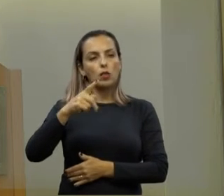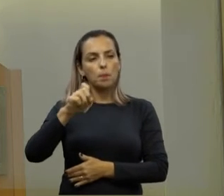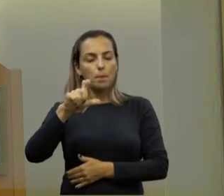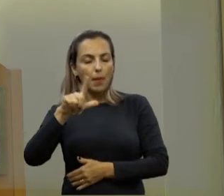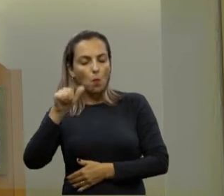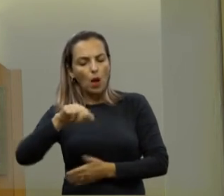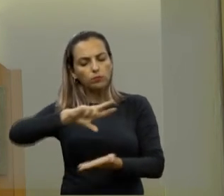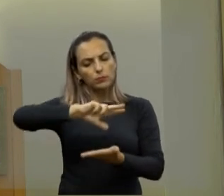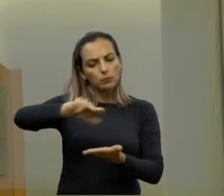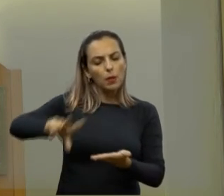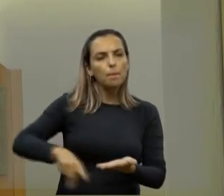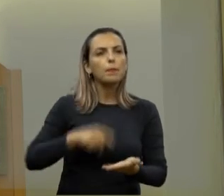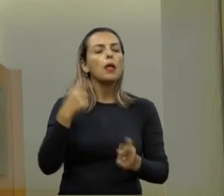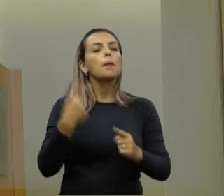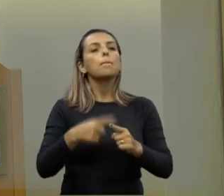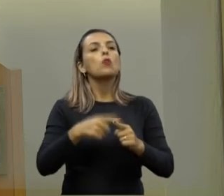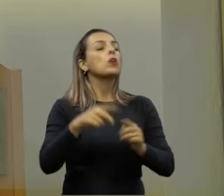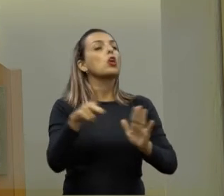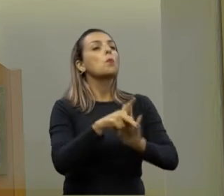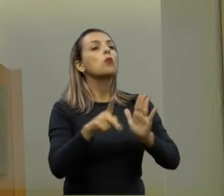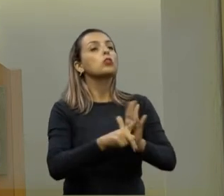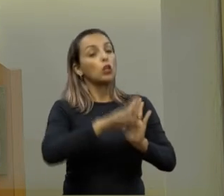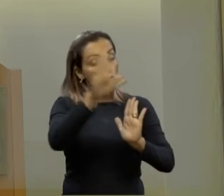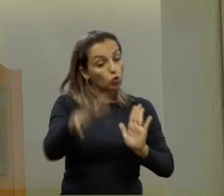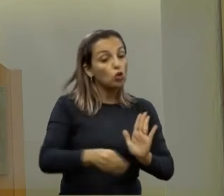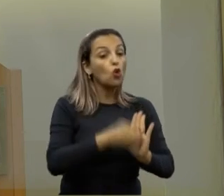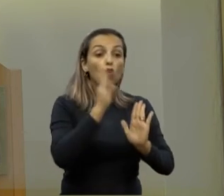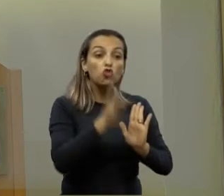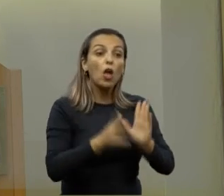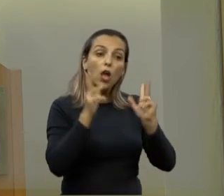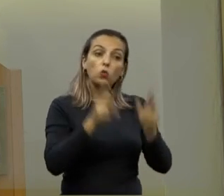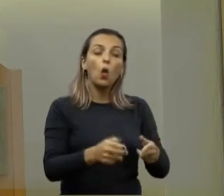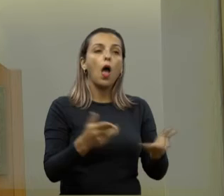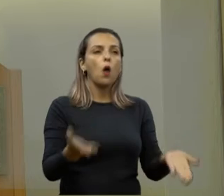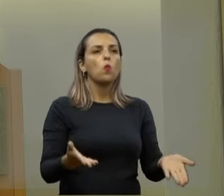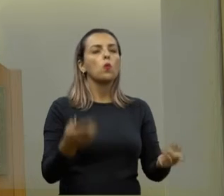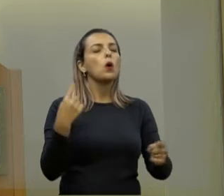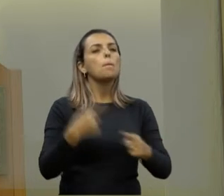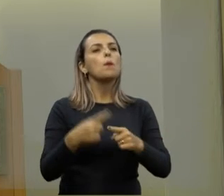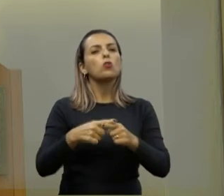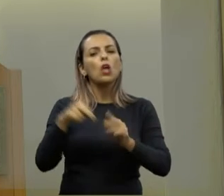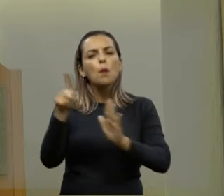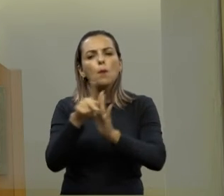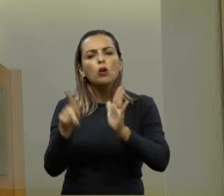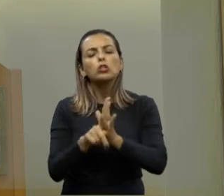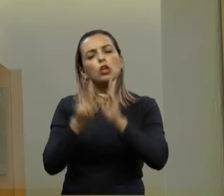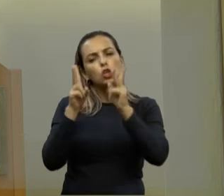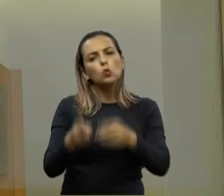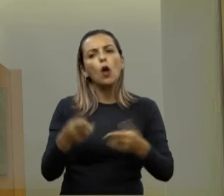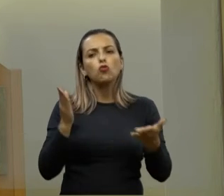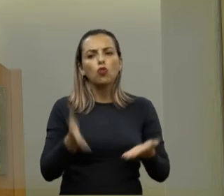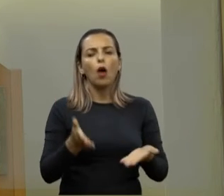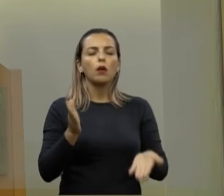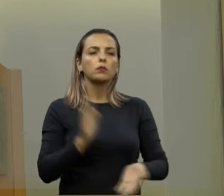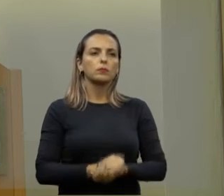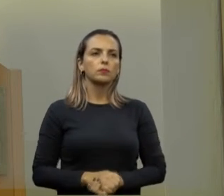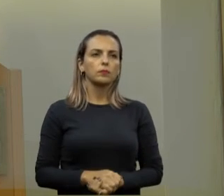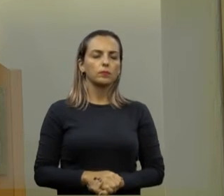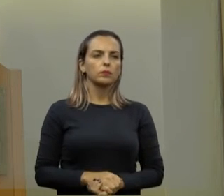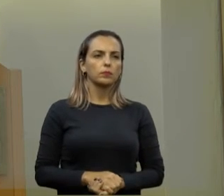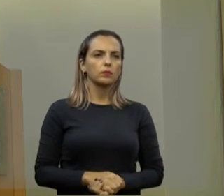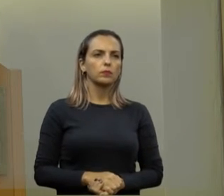ali depois projeto você não veio desse jeito para essa casa E por que você não vem projeto desse jeito para casa